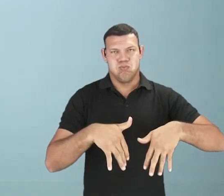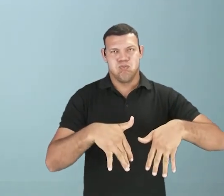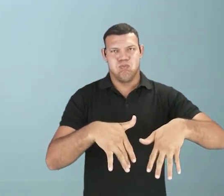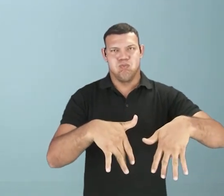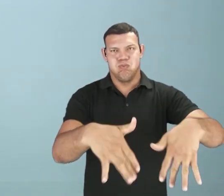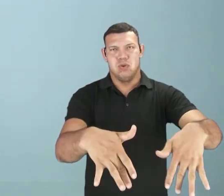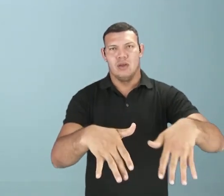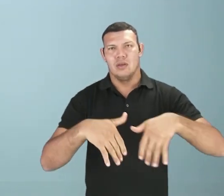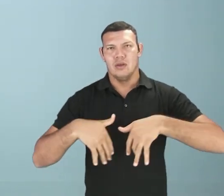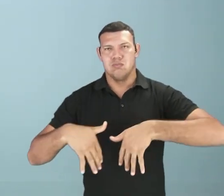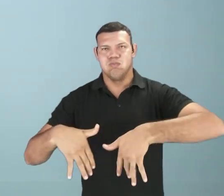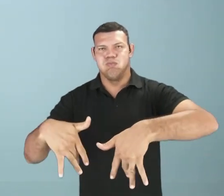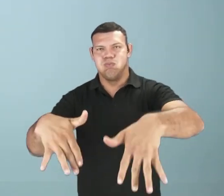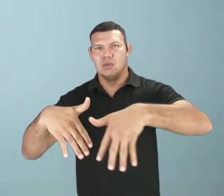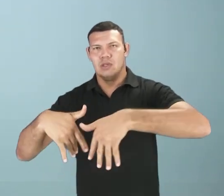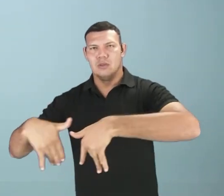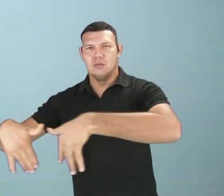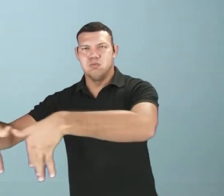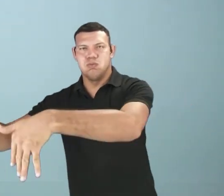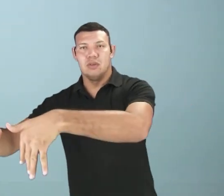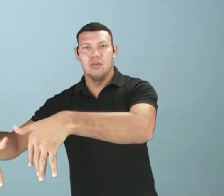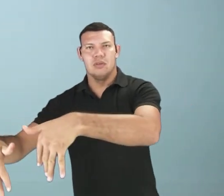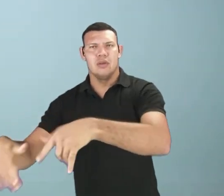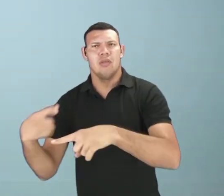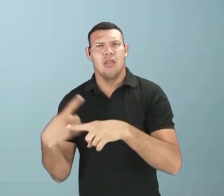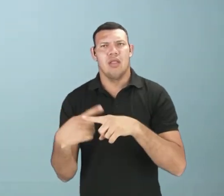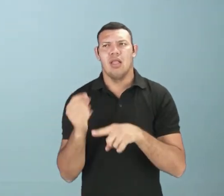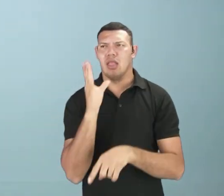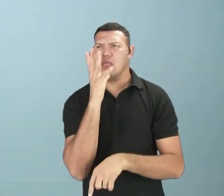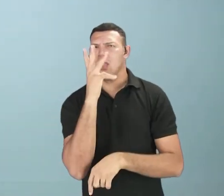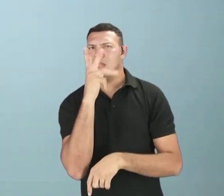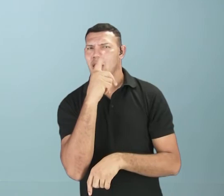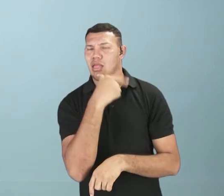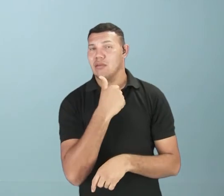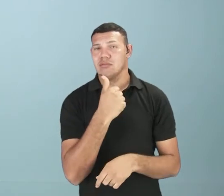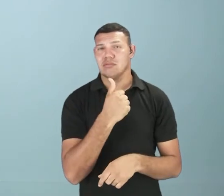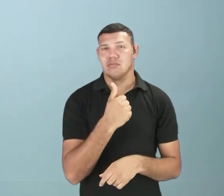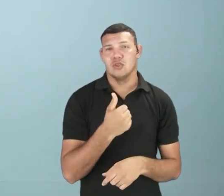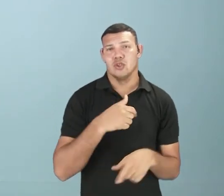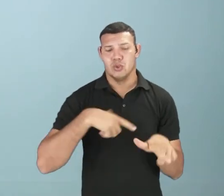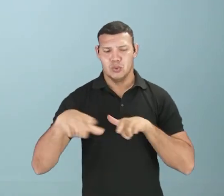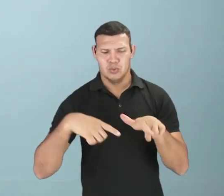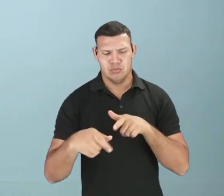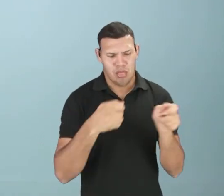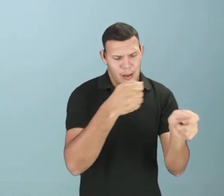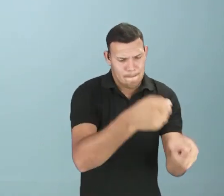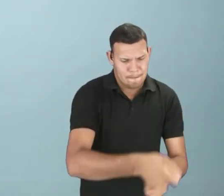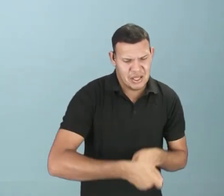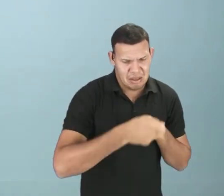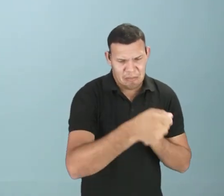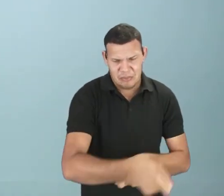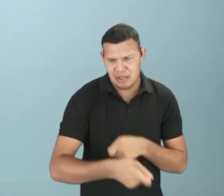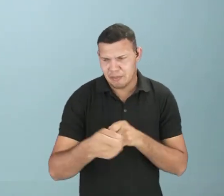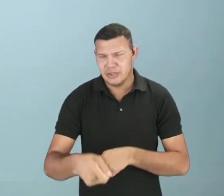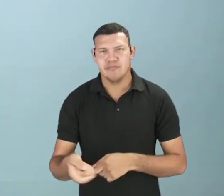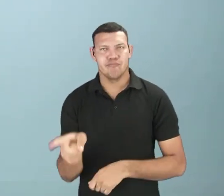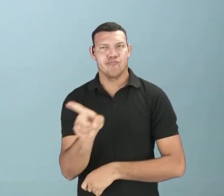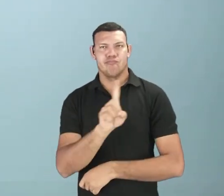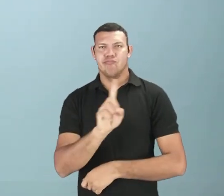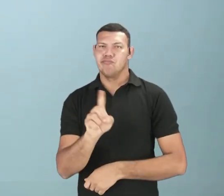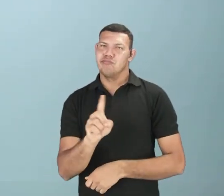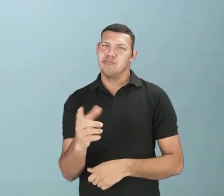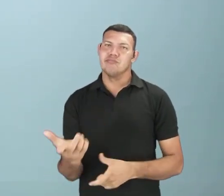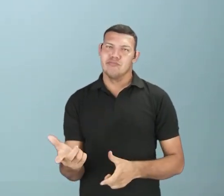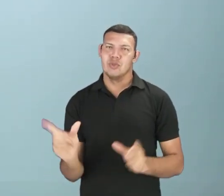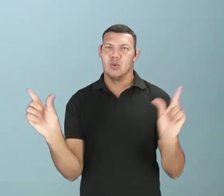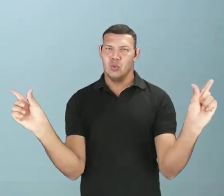uma maior produtividade para aquele campo, para aquela área, para aquele local. Então esse valor agregado, né, fez com que